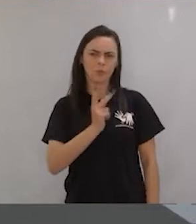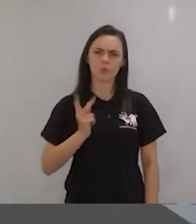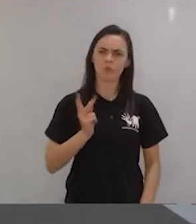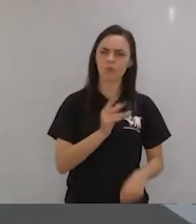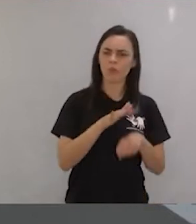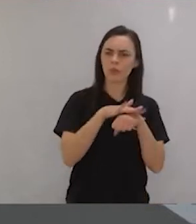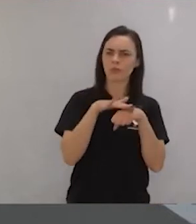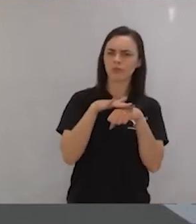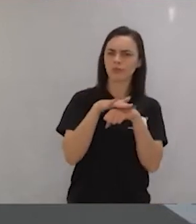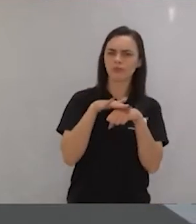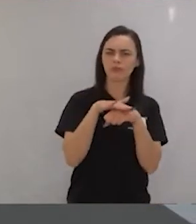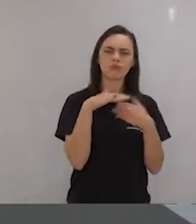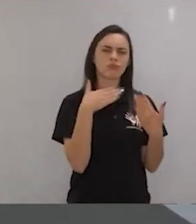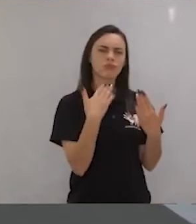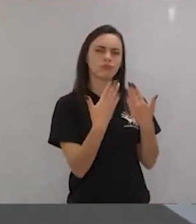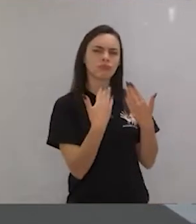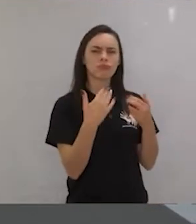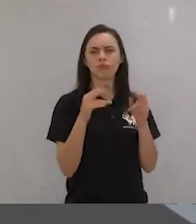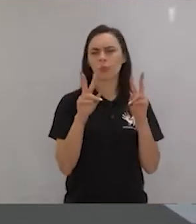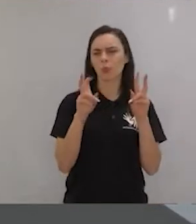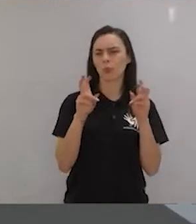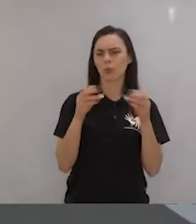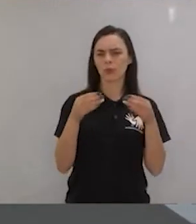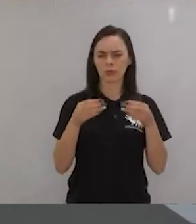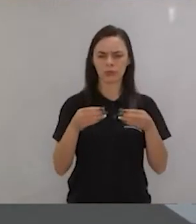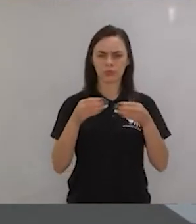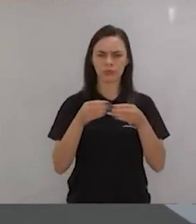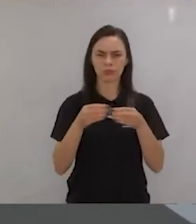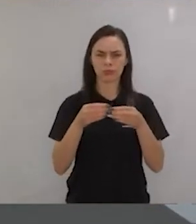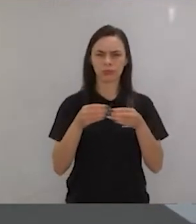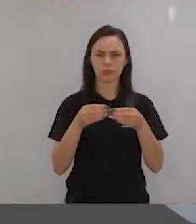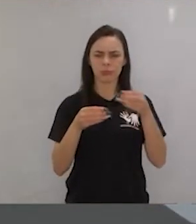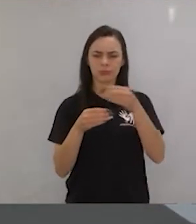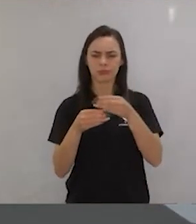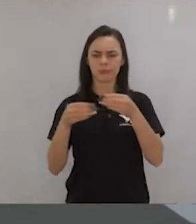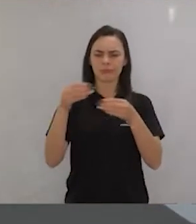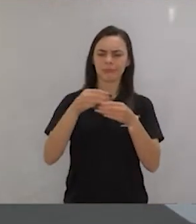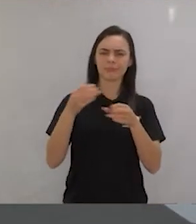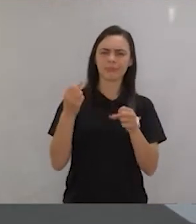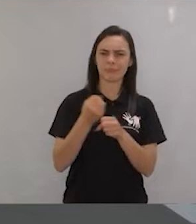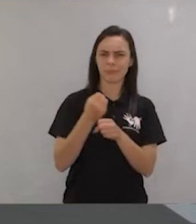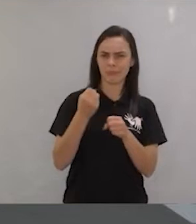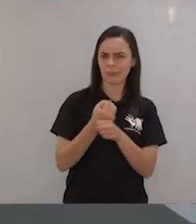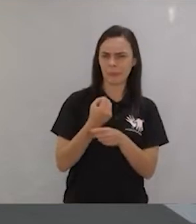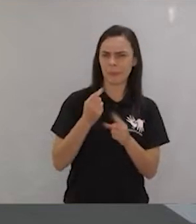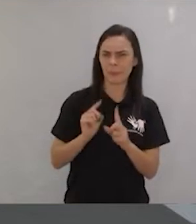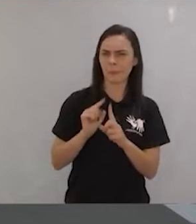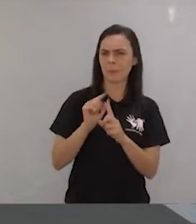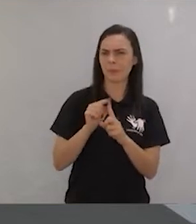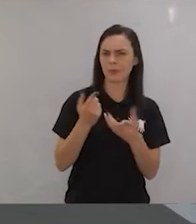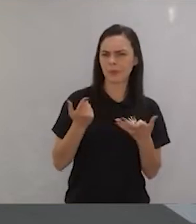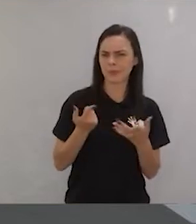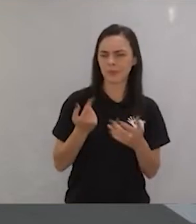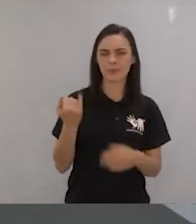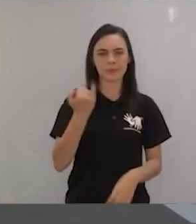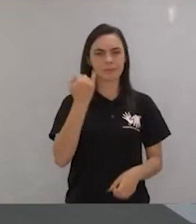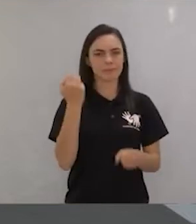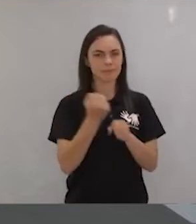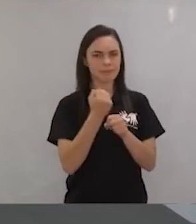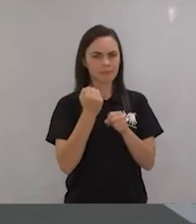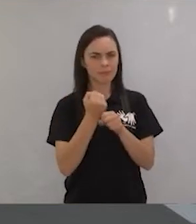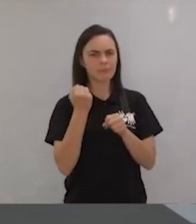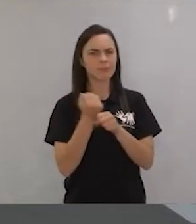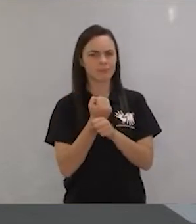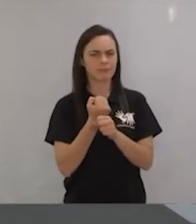deles estavam conversando, falando desses tijolinhos. Para que que serve o tijolo? O tijolo é importante